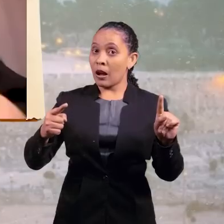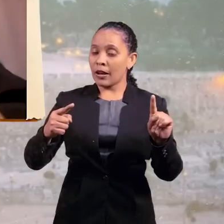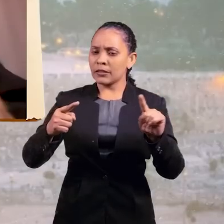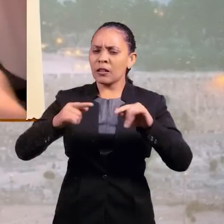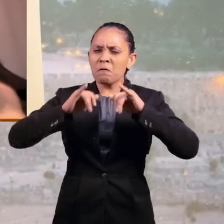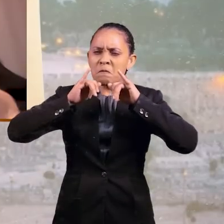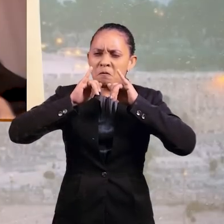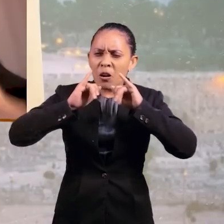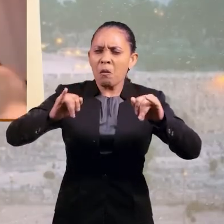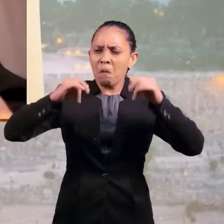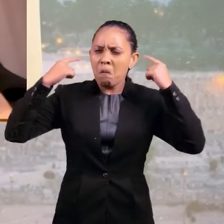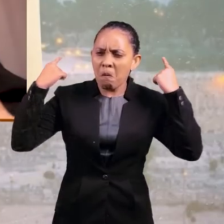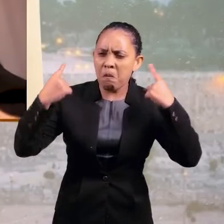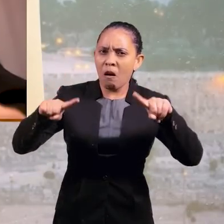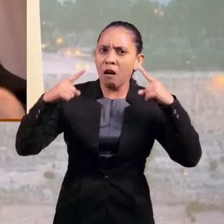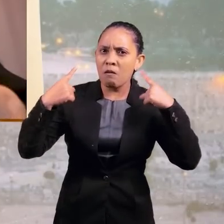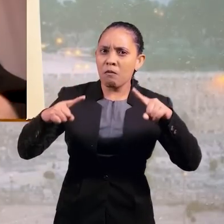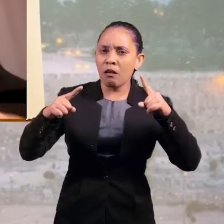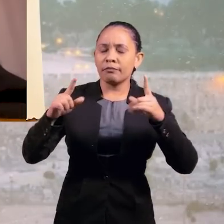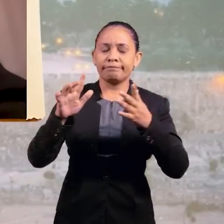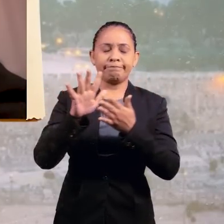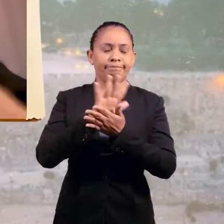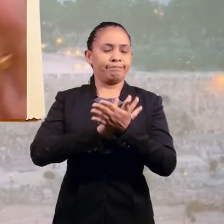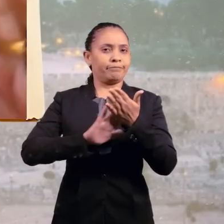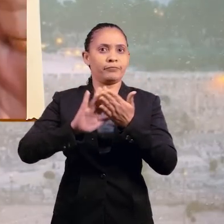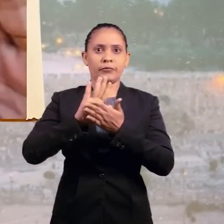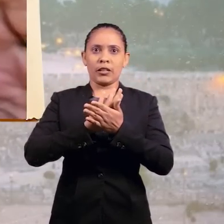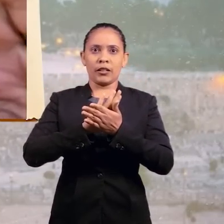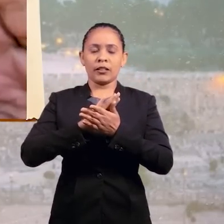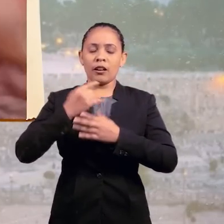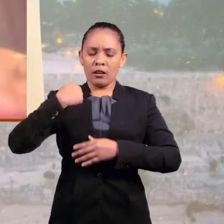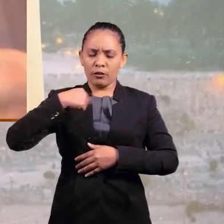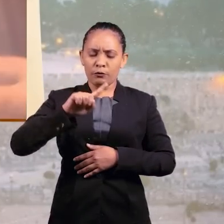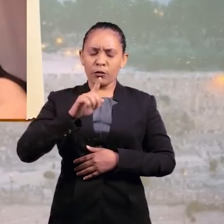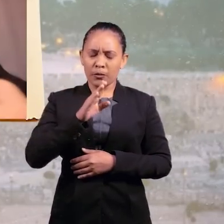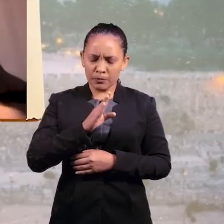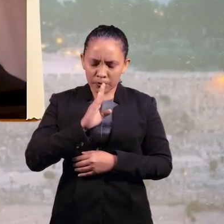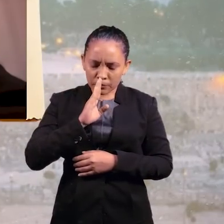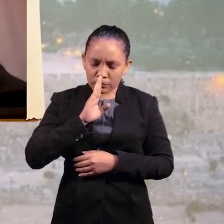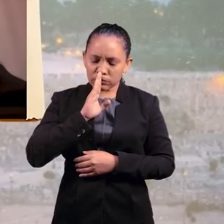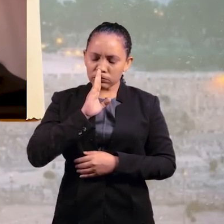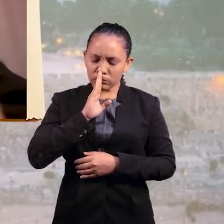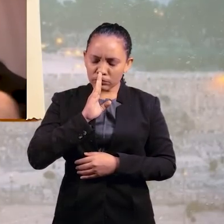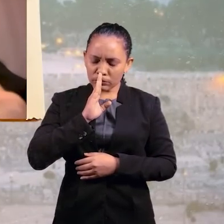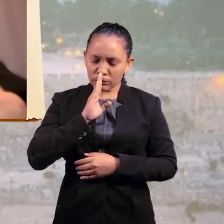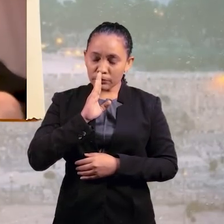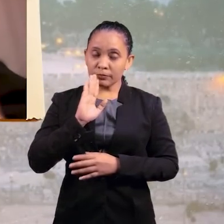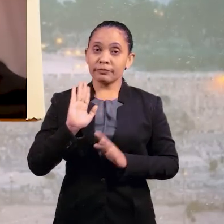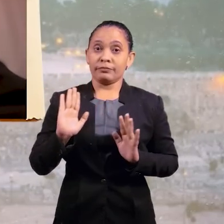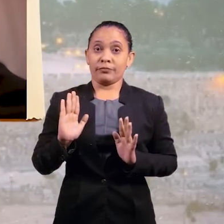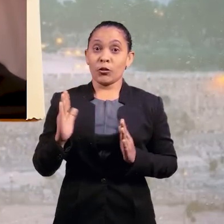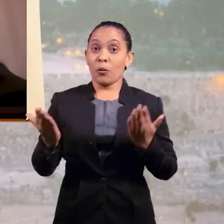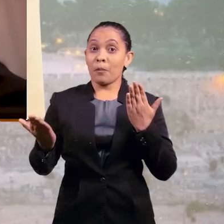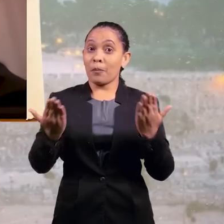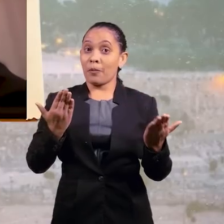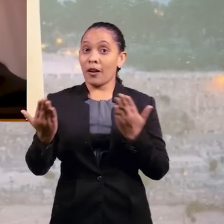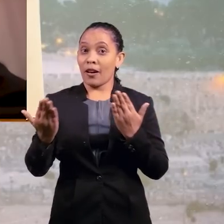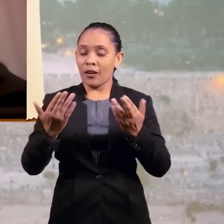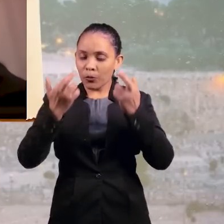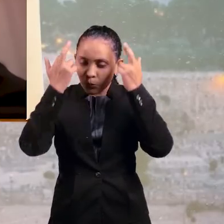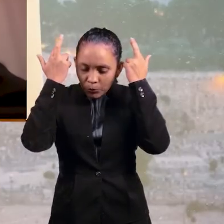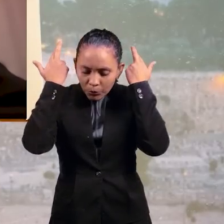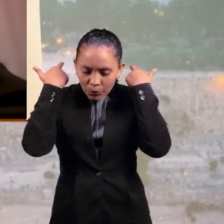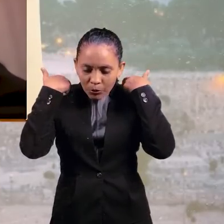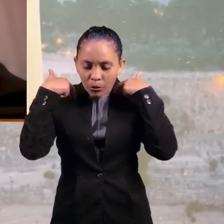não reclamou, ele não murmurou, né? Mas ele foi como um cordeiro. O cordeiro é aquele animalzinho